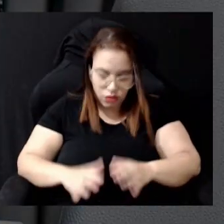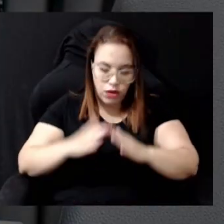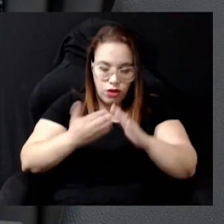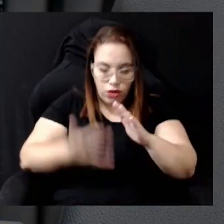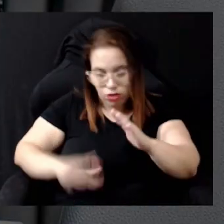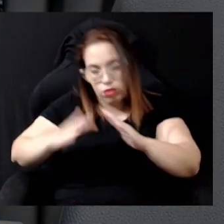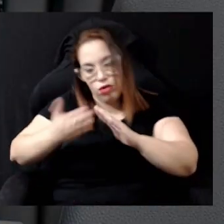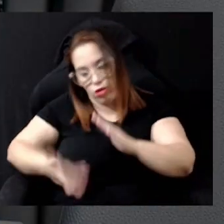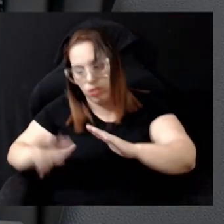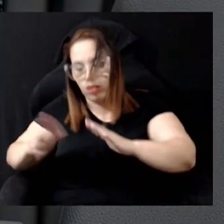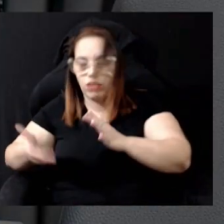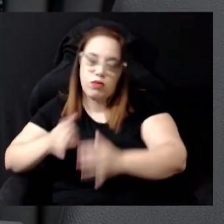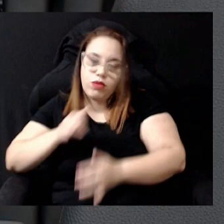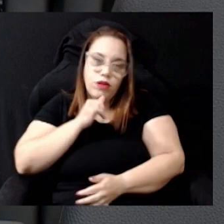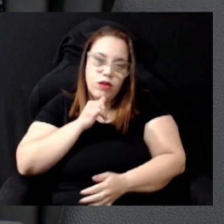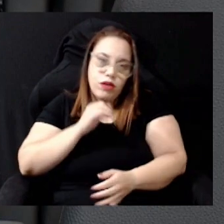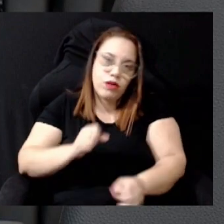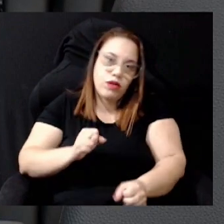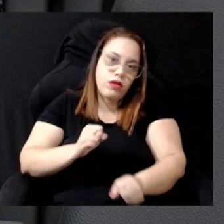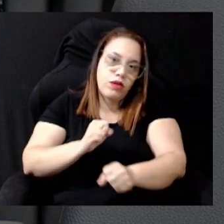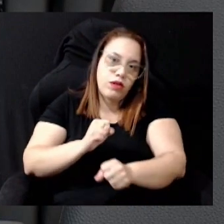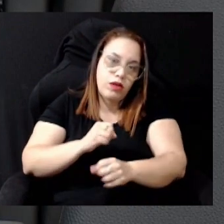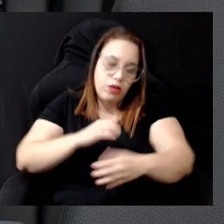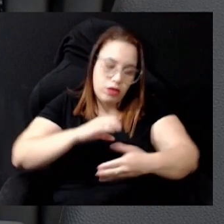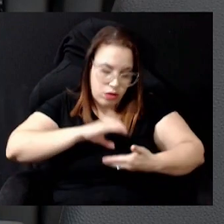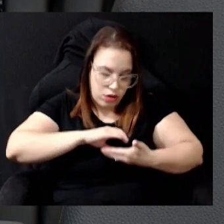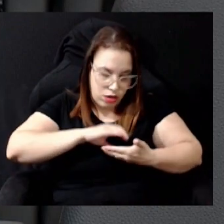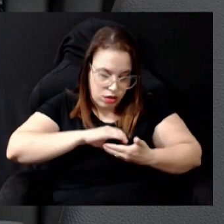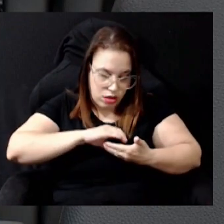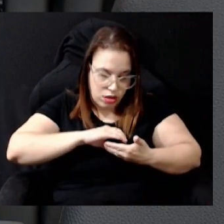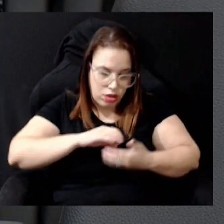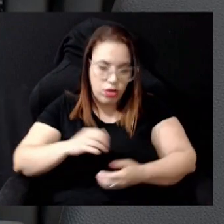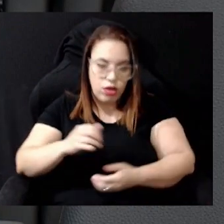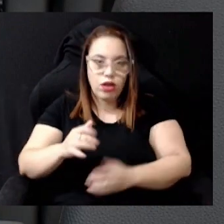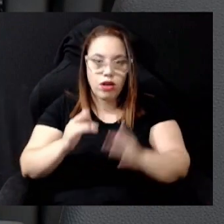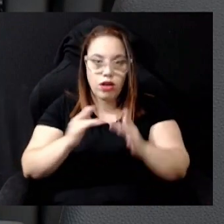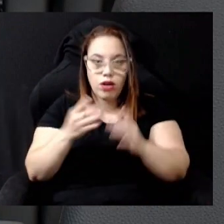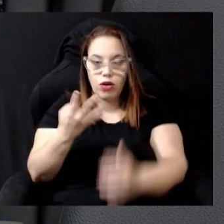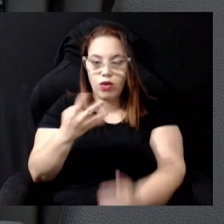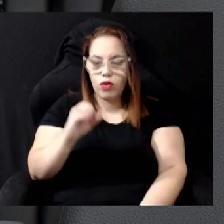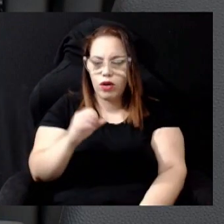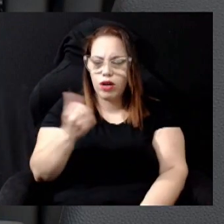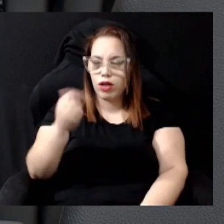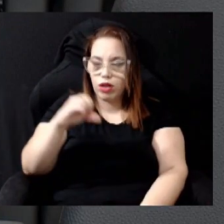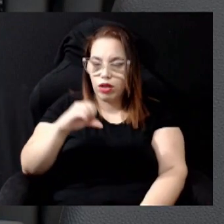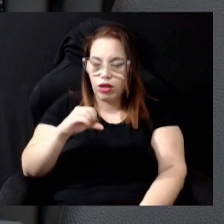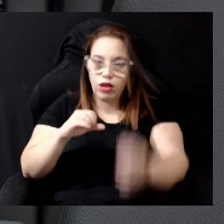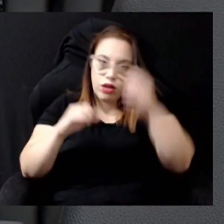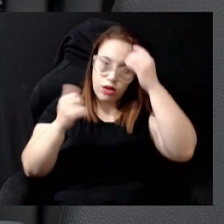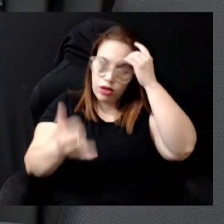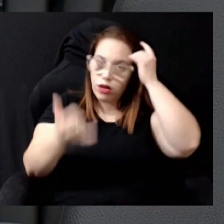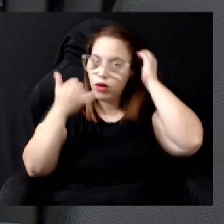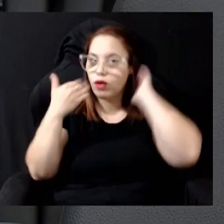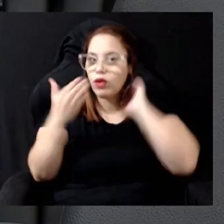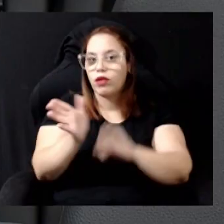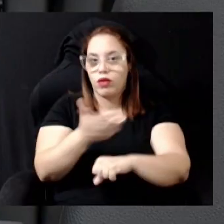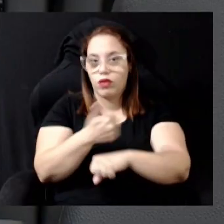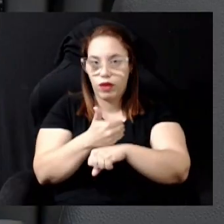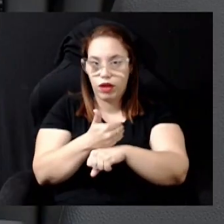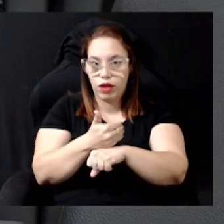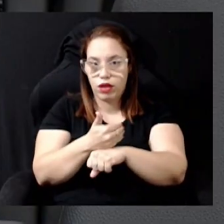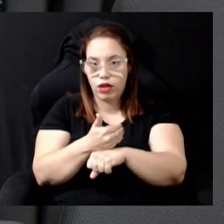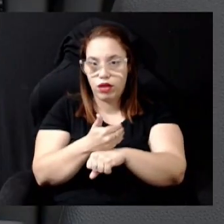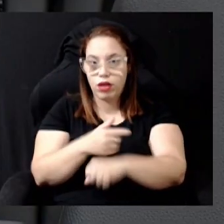A Defesa Civil tem um número de telefone, se não me engano é 4019, para avisar antecipadamente que existe